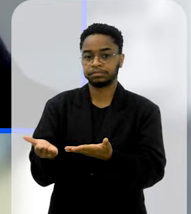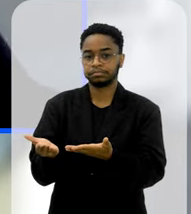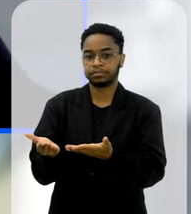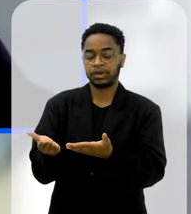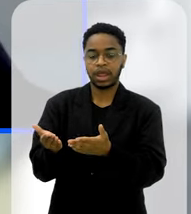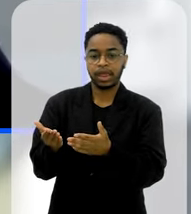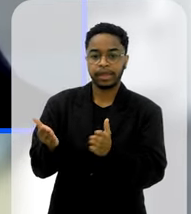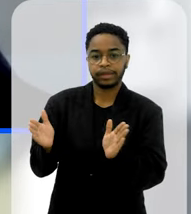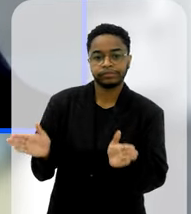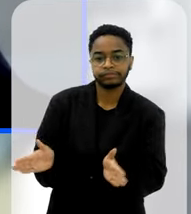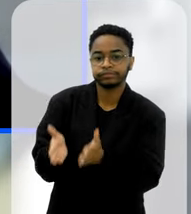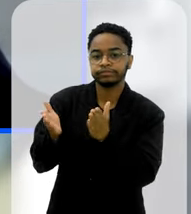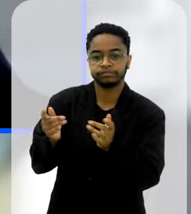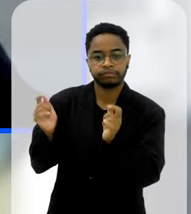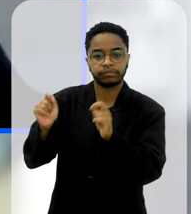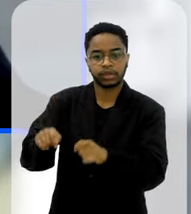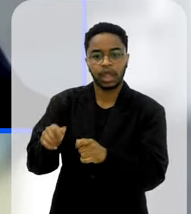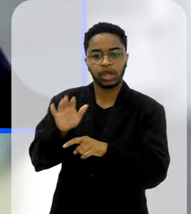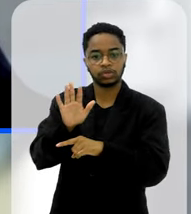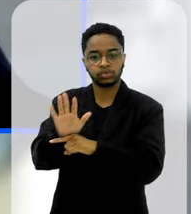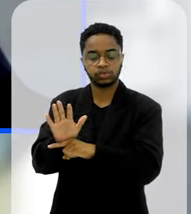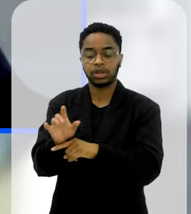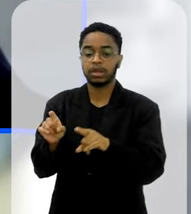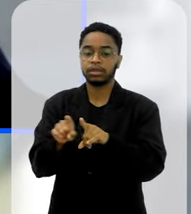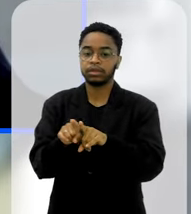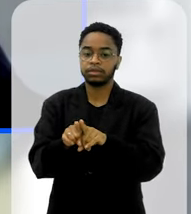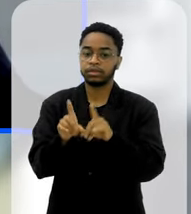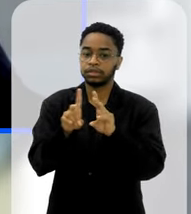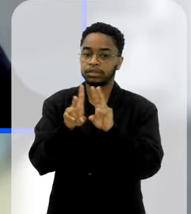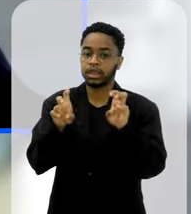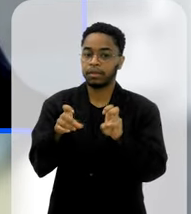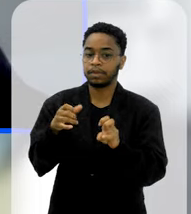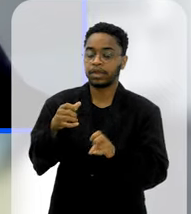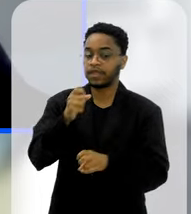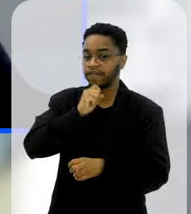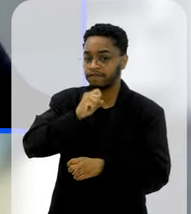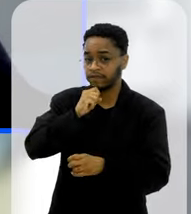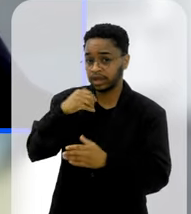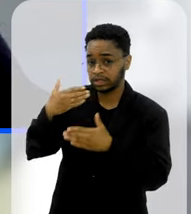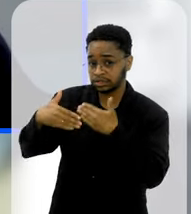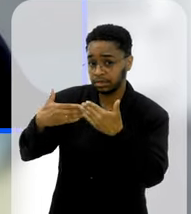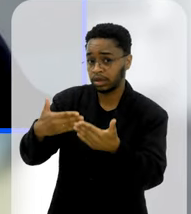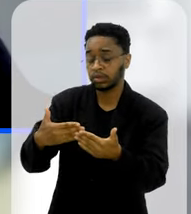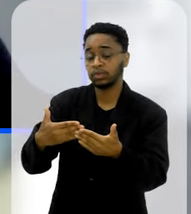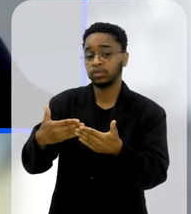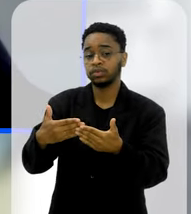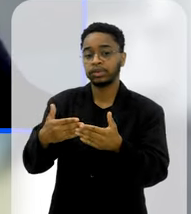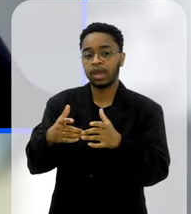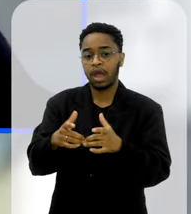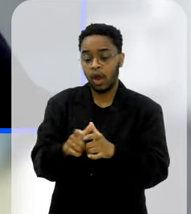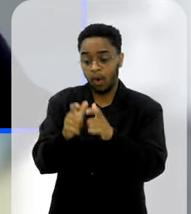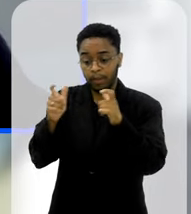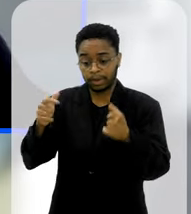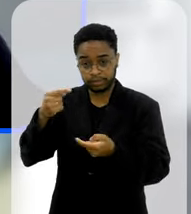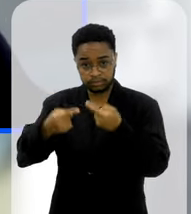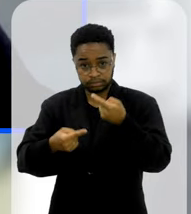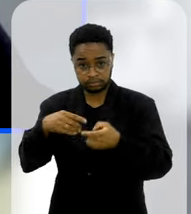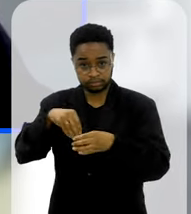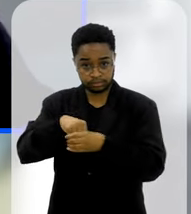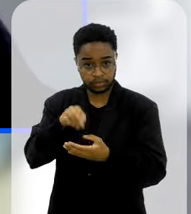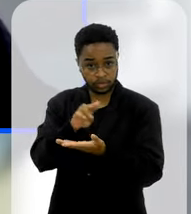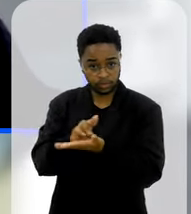oferecer, né, condições para tal. A questão do envelhecimento só tende a crescer, não só